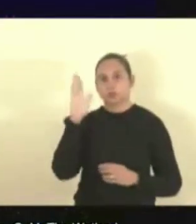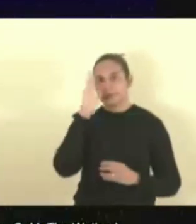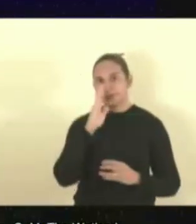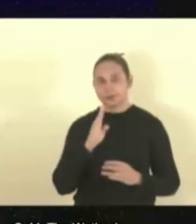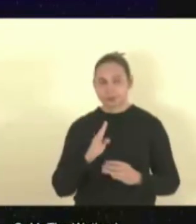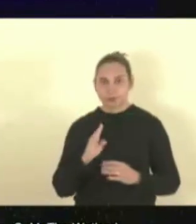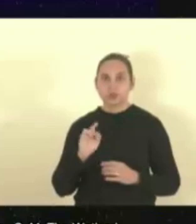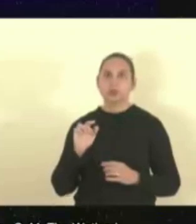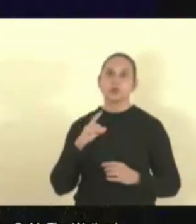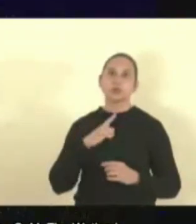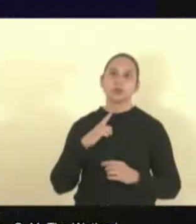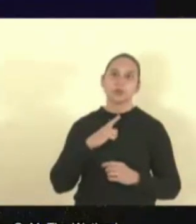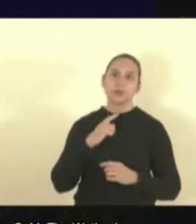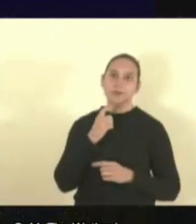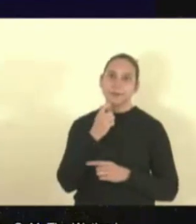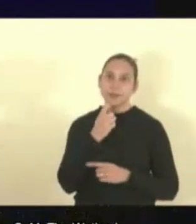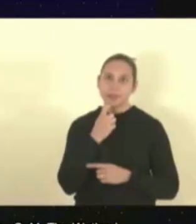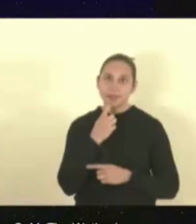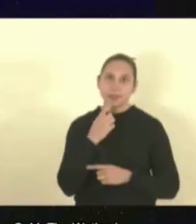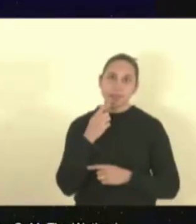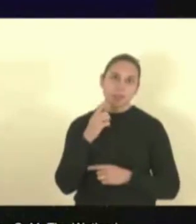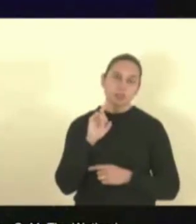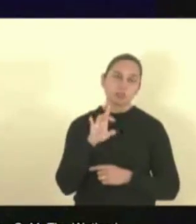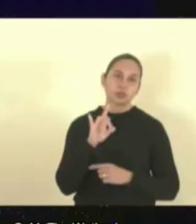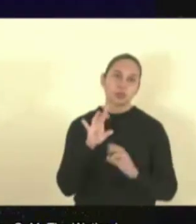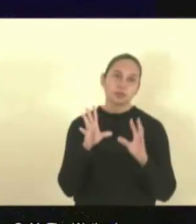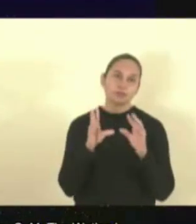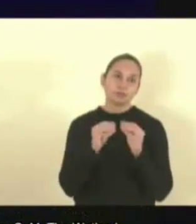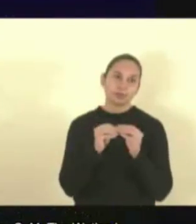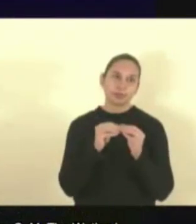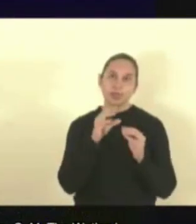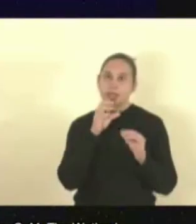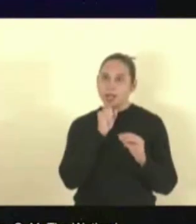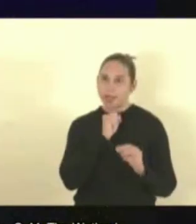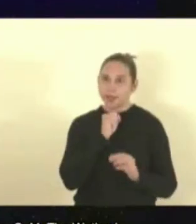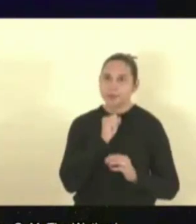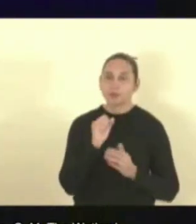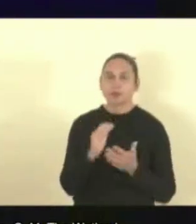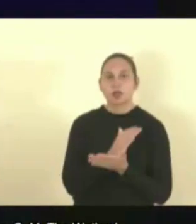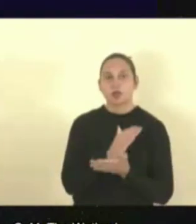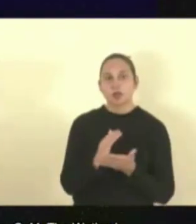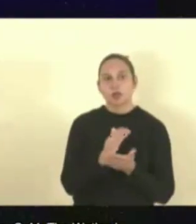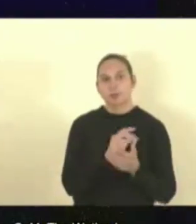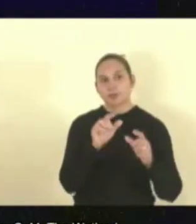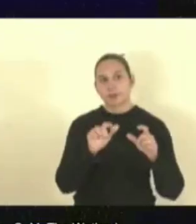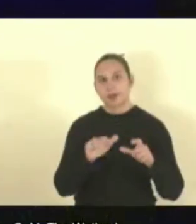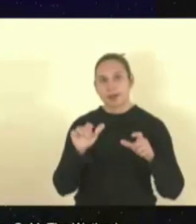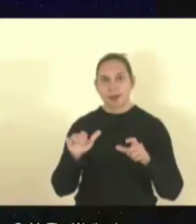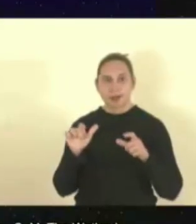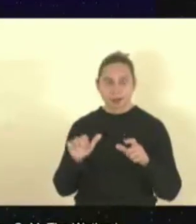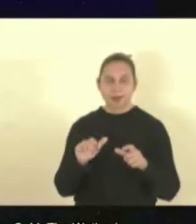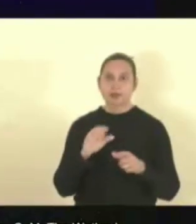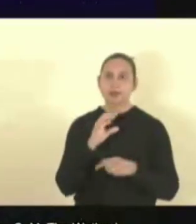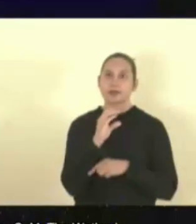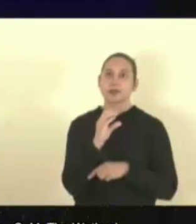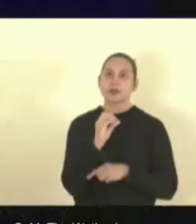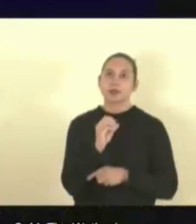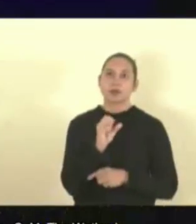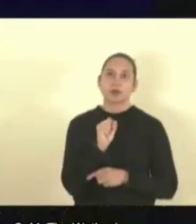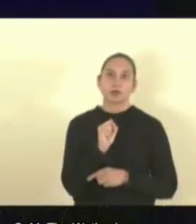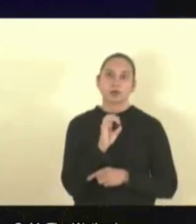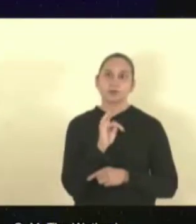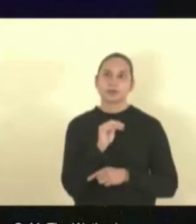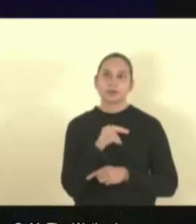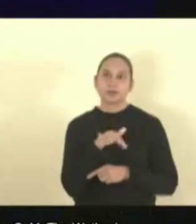quanto as mais costeiras. Aqui apenas uma breve síntese das áreas costeiras que ocorrem, né, na região